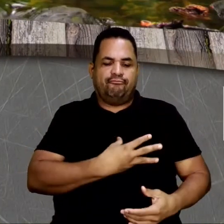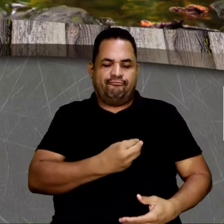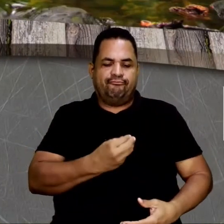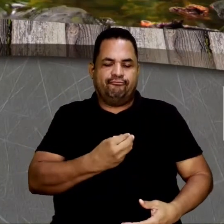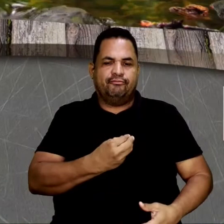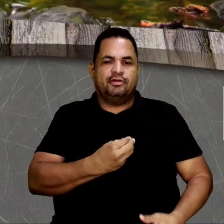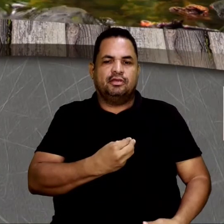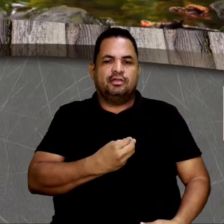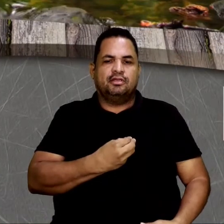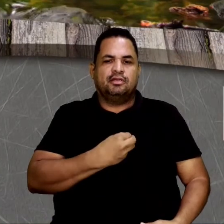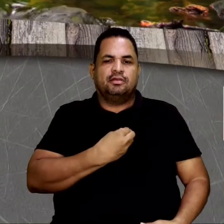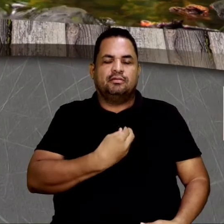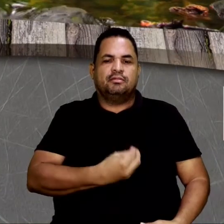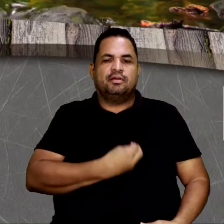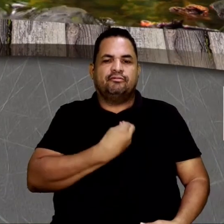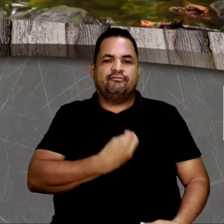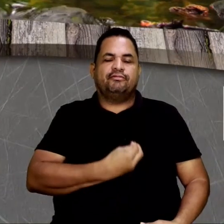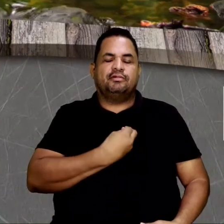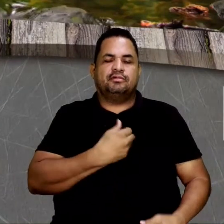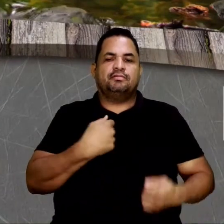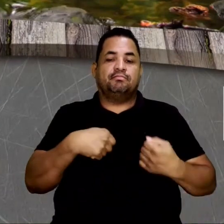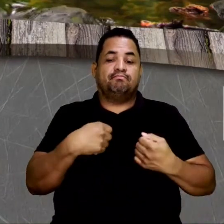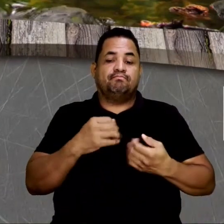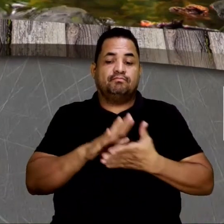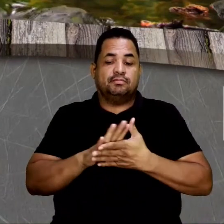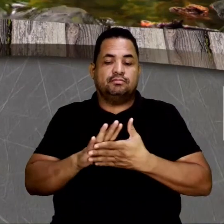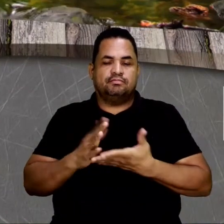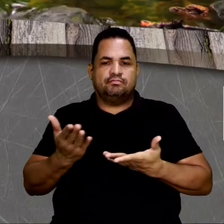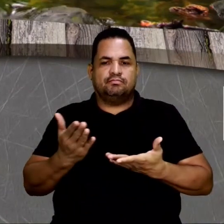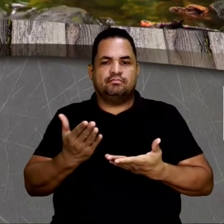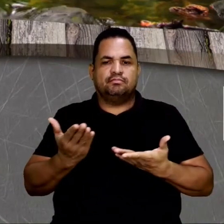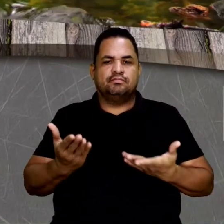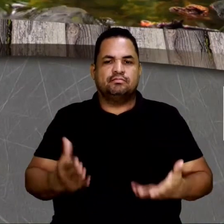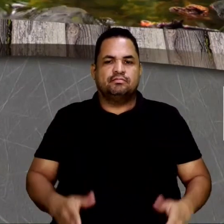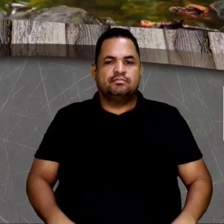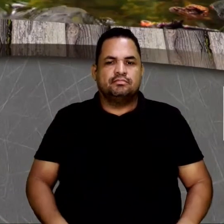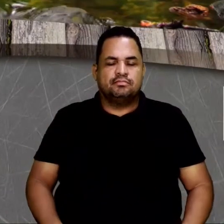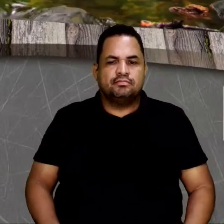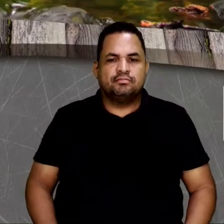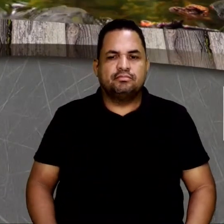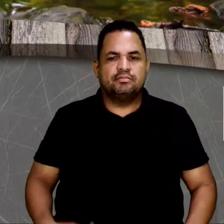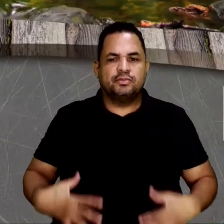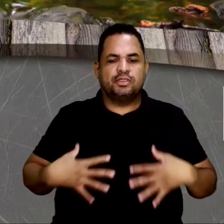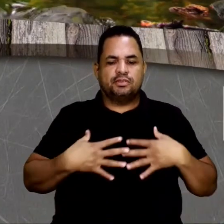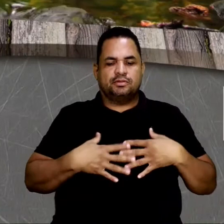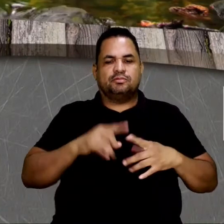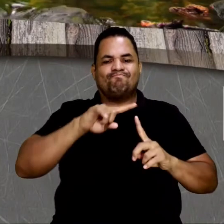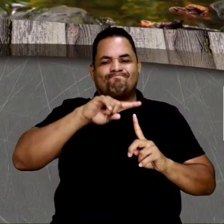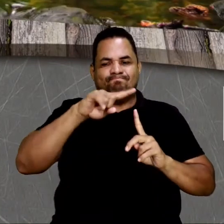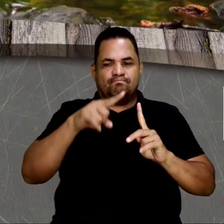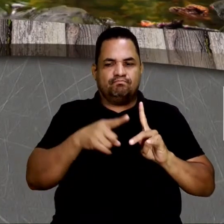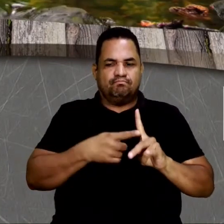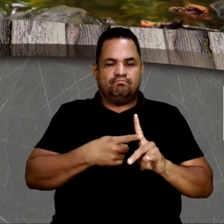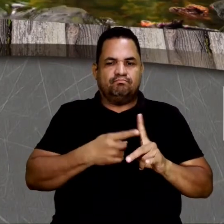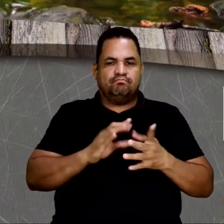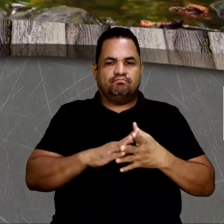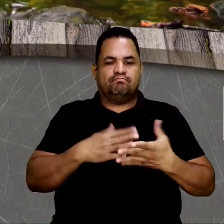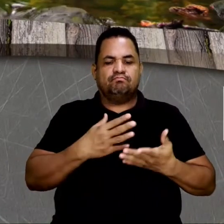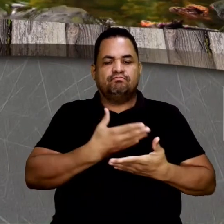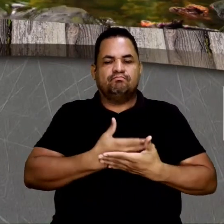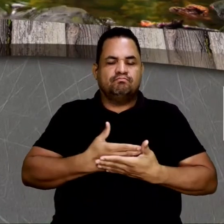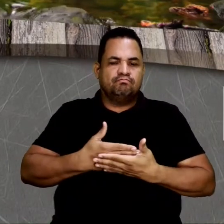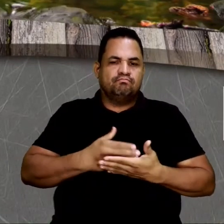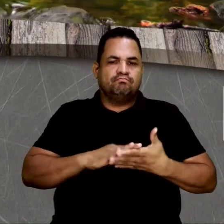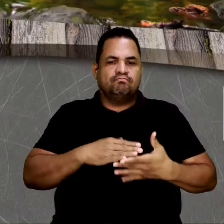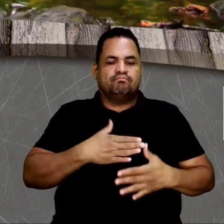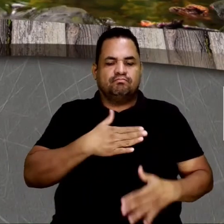É um ser que tudo que você for passar aqui, ó, no momento dessa gestação, essa criança vai estar